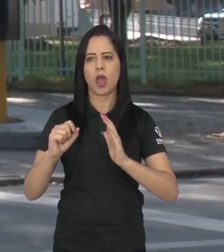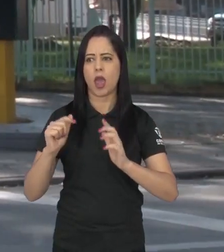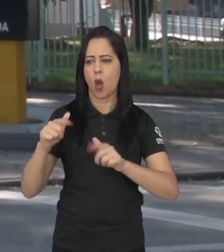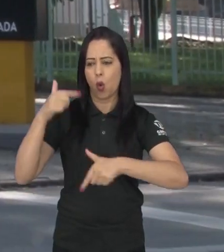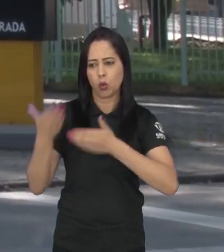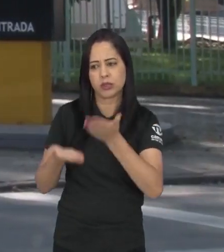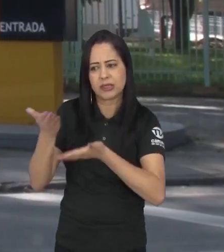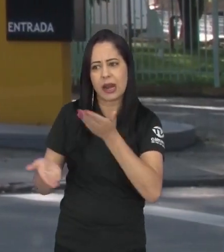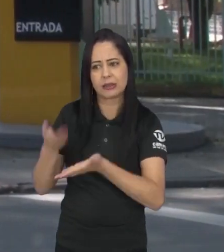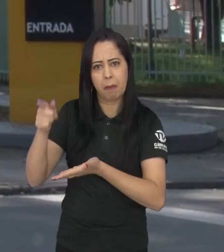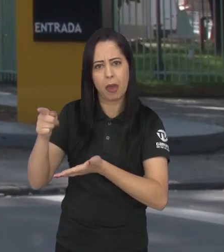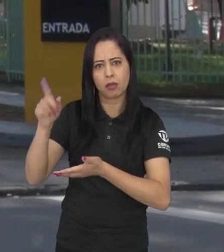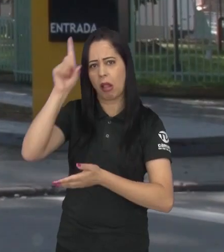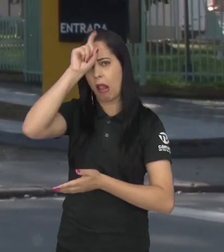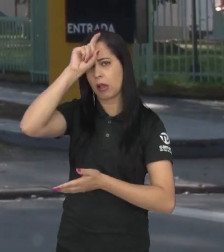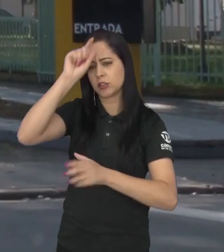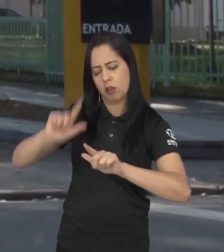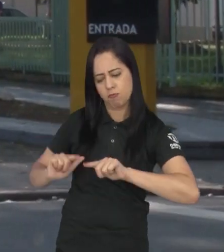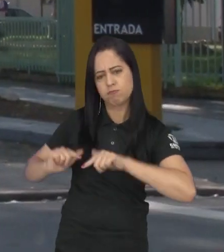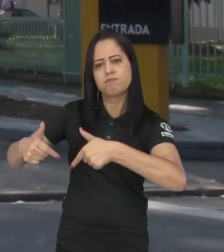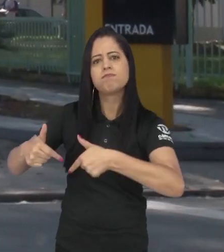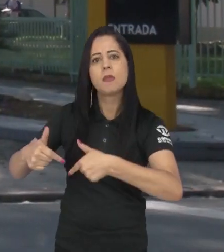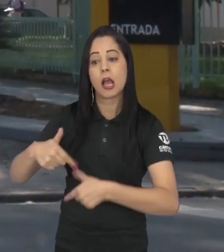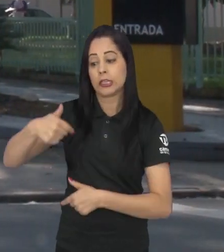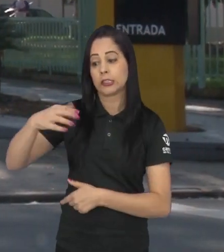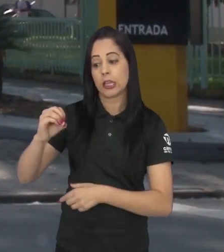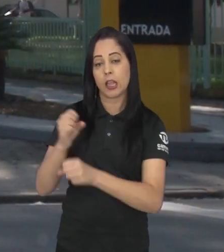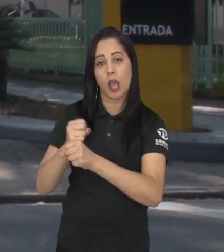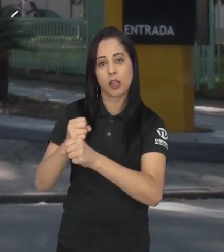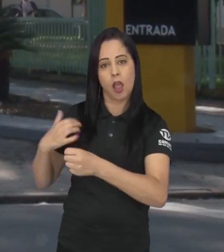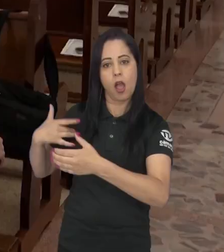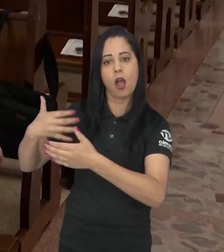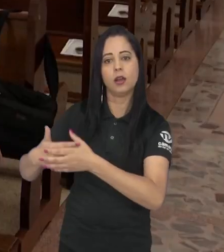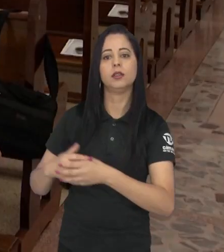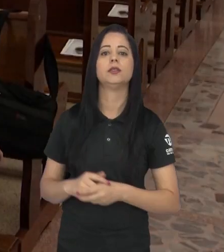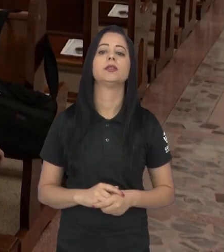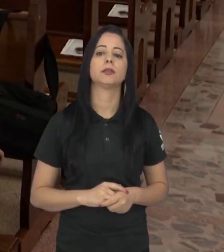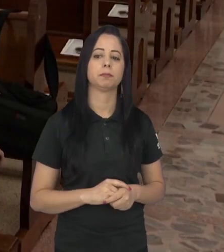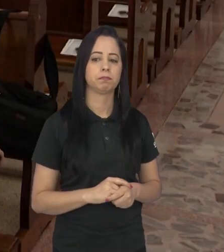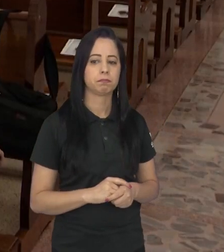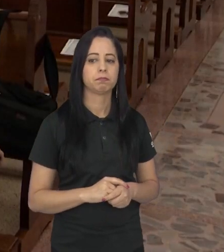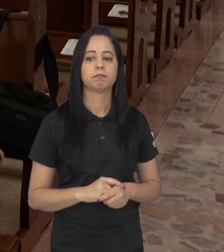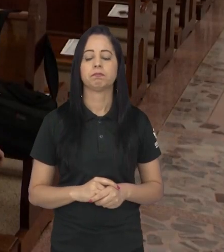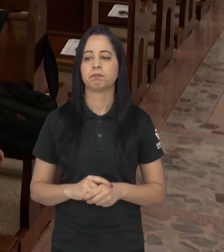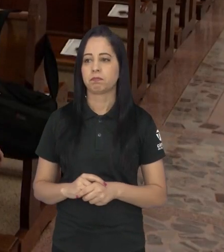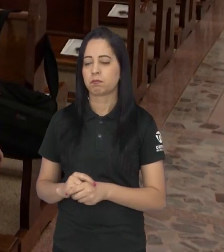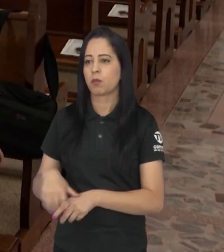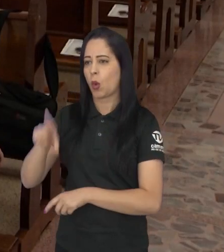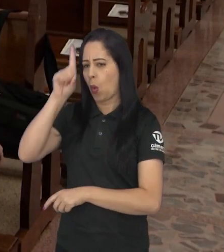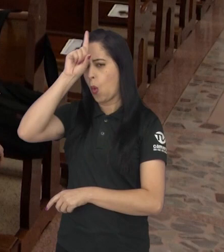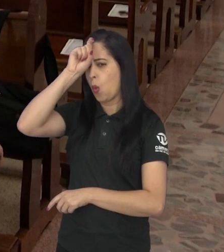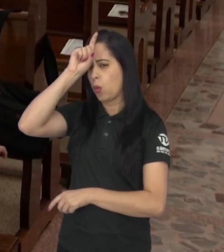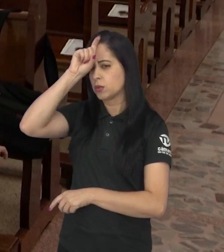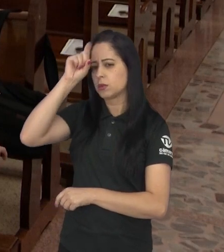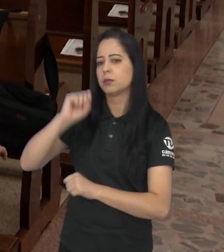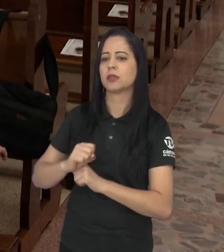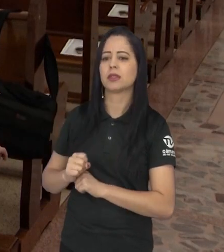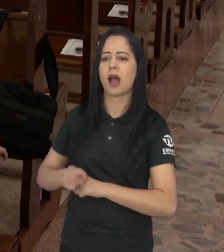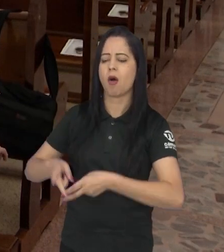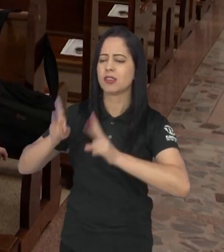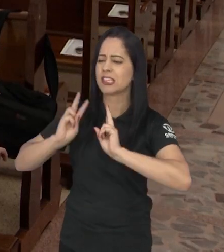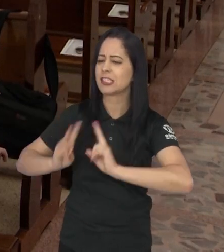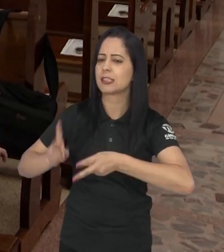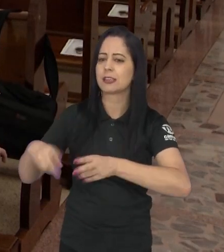no desenvolvimento de São José dos Campos nos últimos 70 anos. O hospital sempre teve assim um